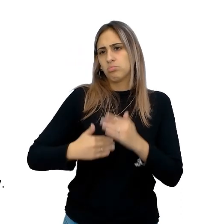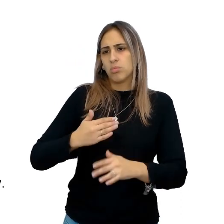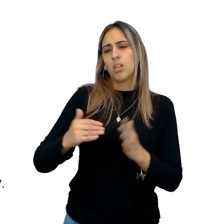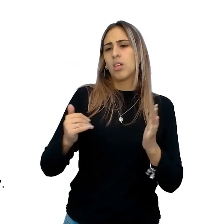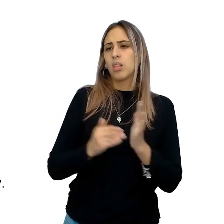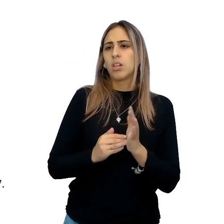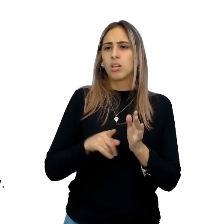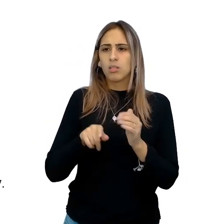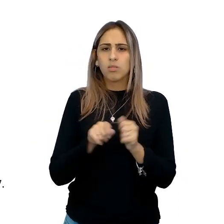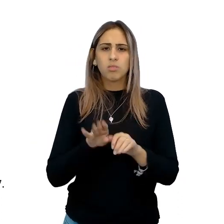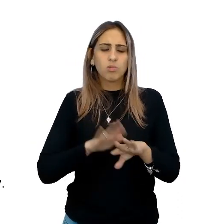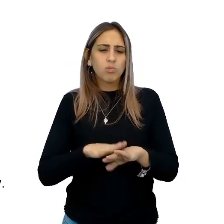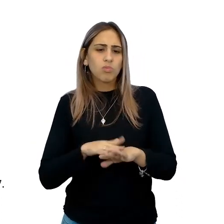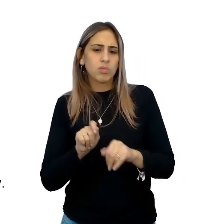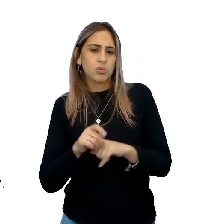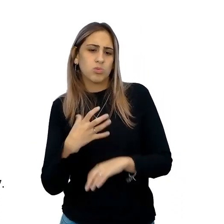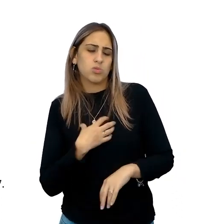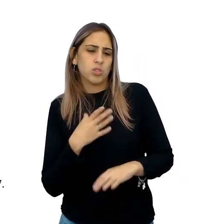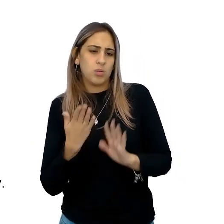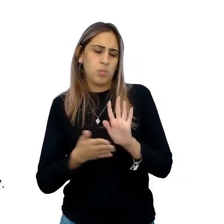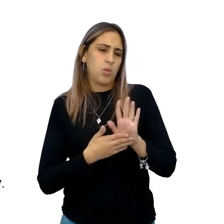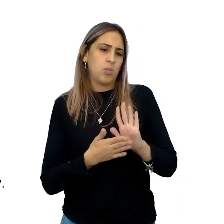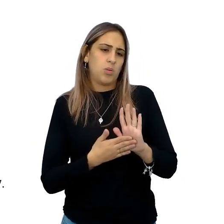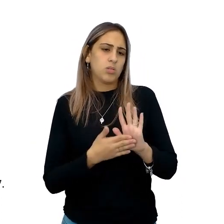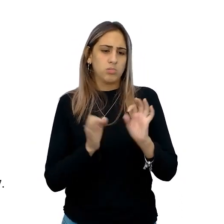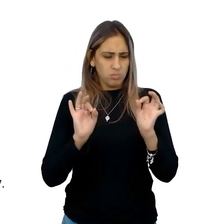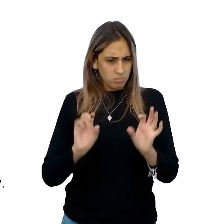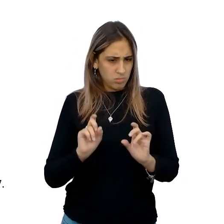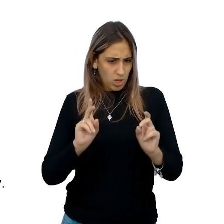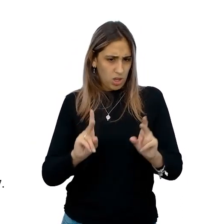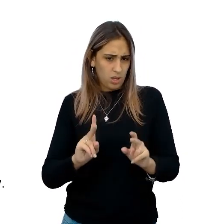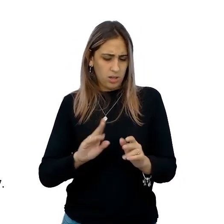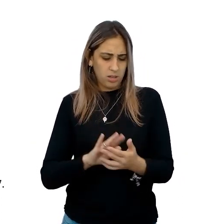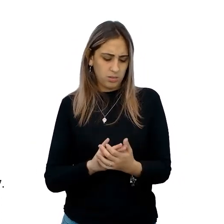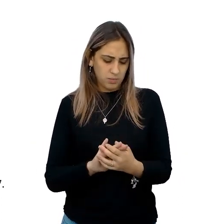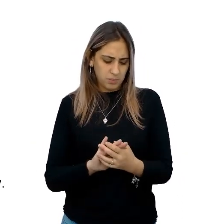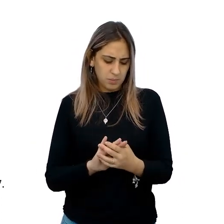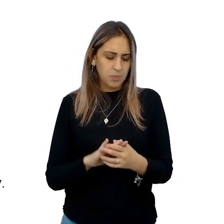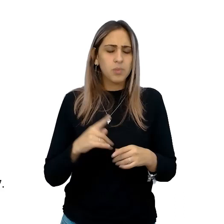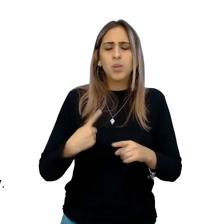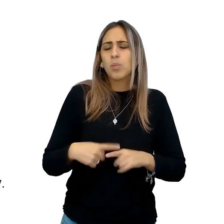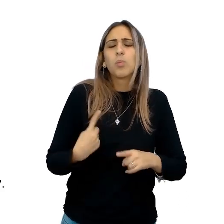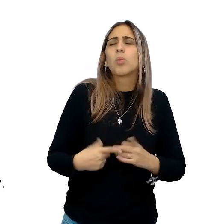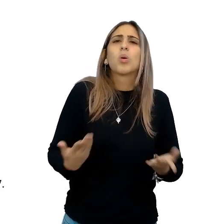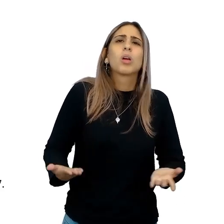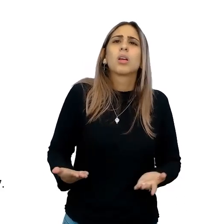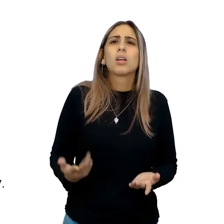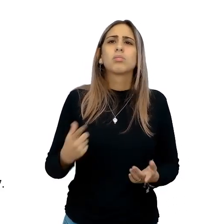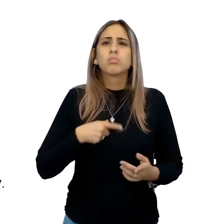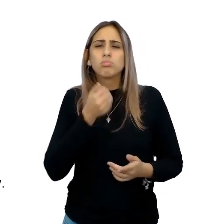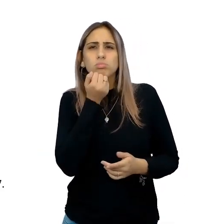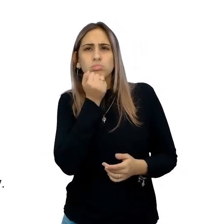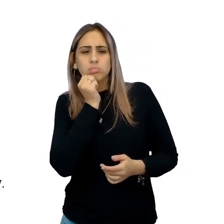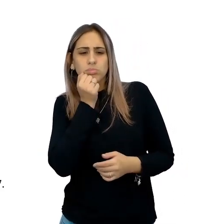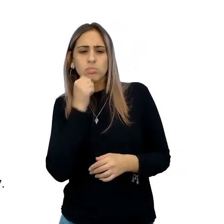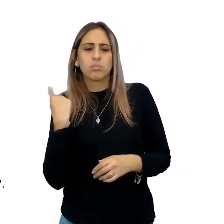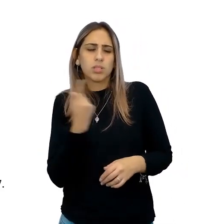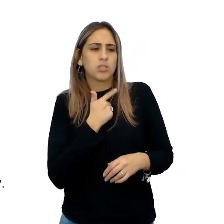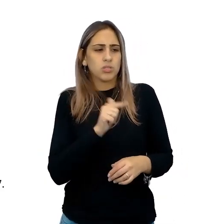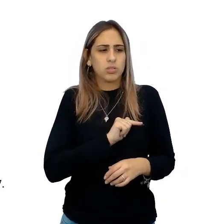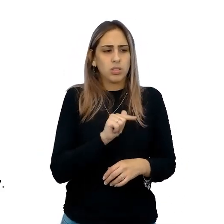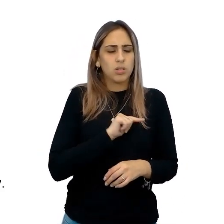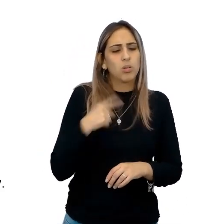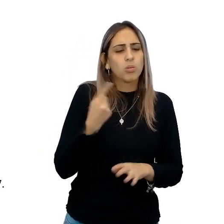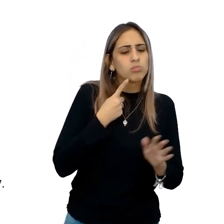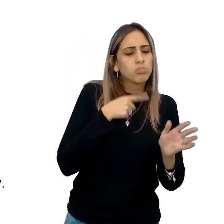eles vão também pegando o jeito da proposta, certo? E, bom, por que isso? Né? As concepções de ciências que a gente tem quando a